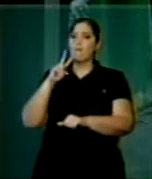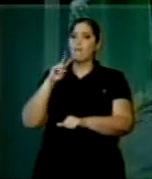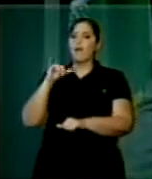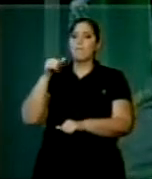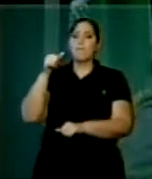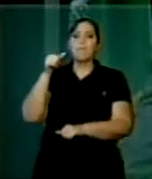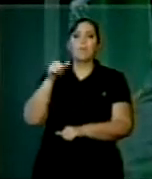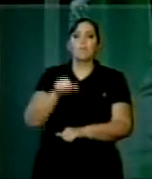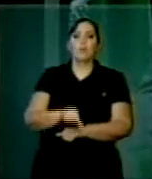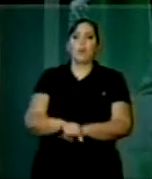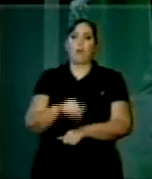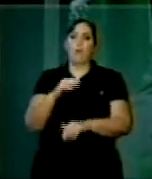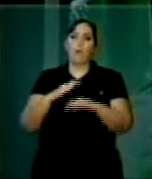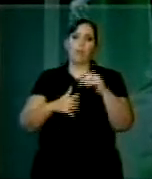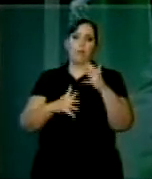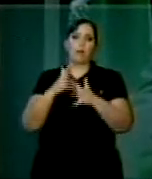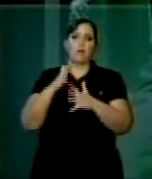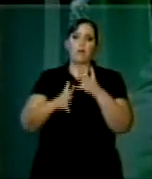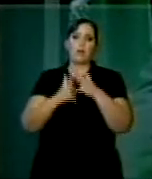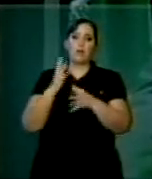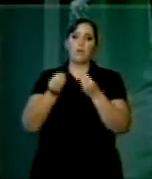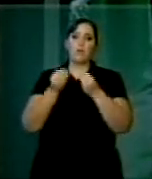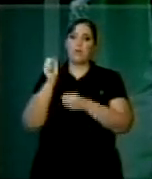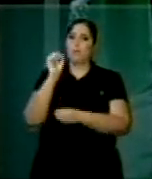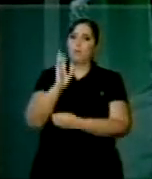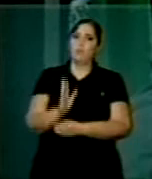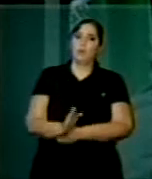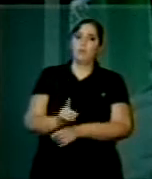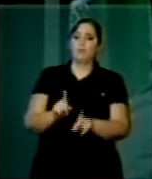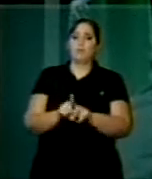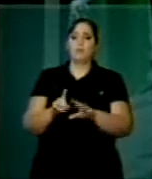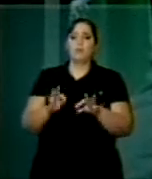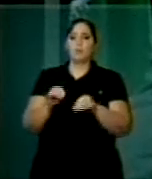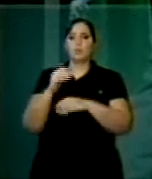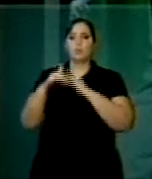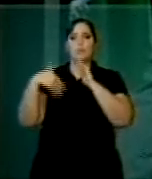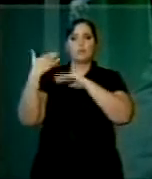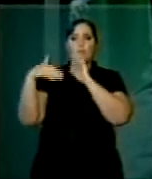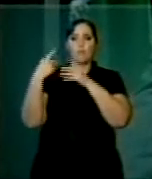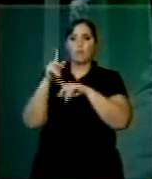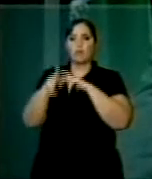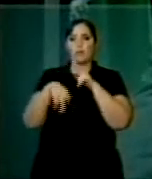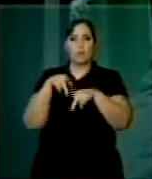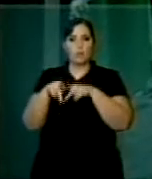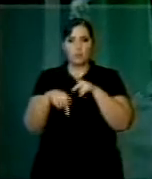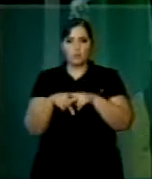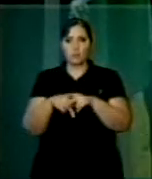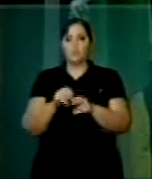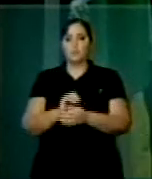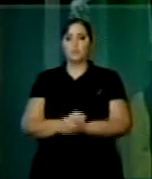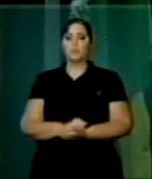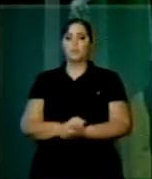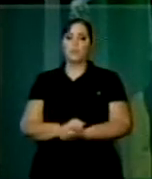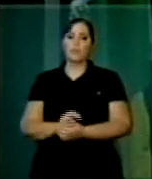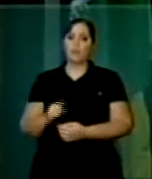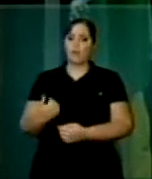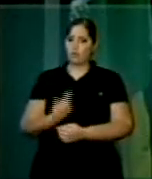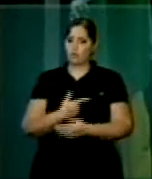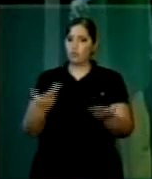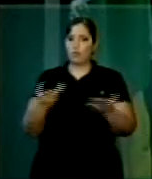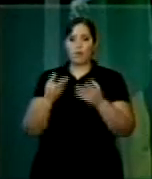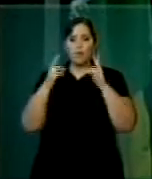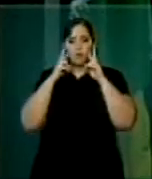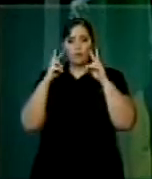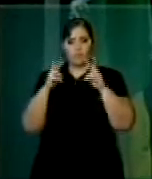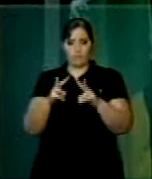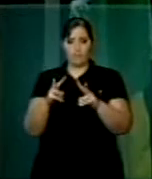e piores consequências para o Brasil e para o seu desenvolvimento e para a sua população. O que nós estamos assistindo no